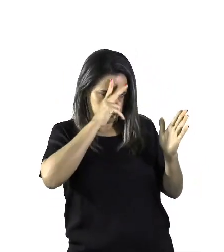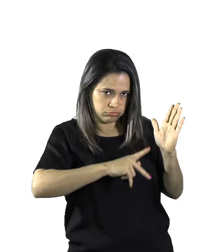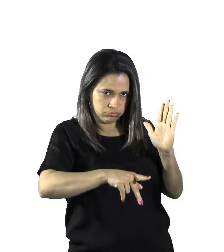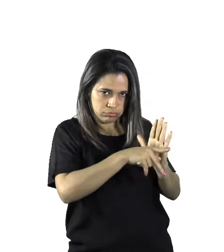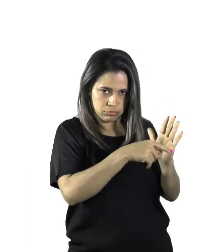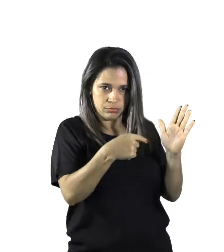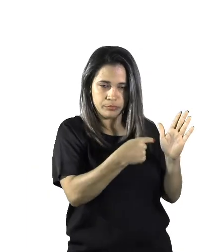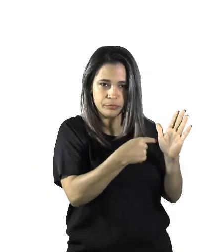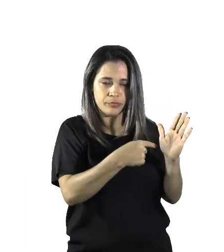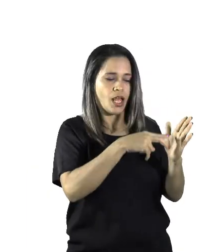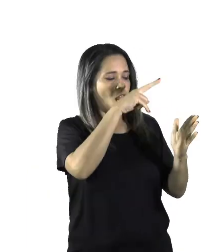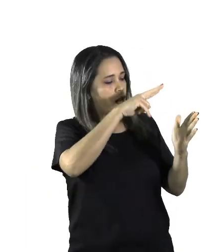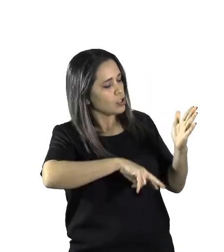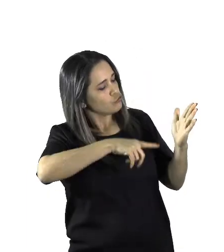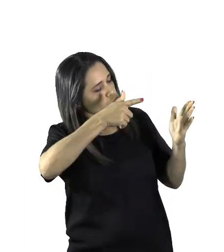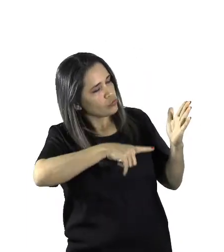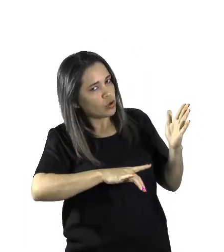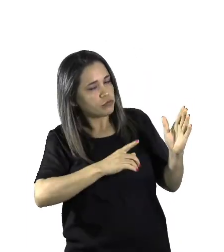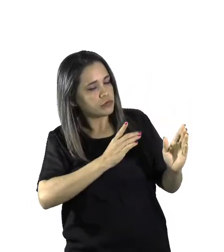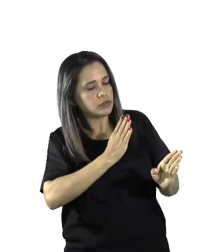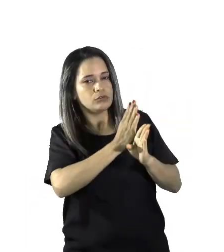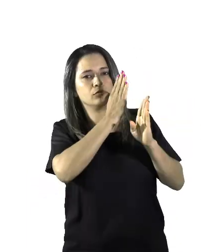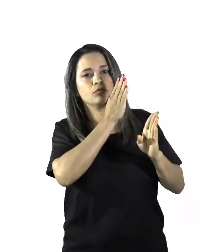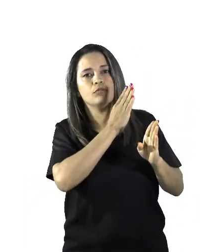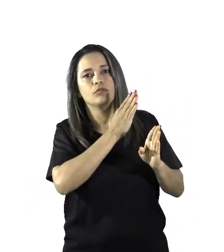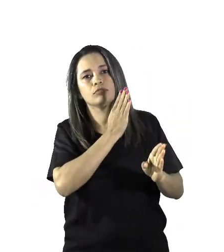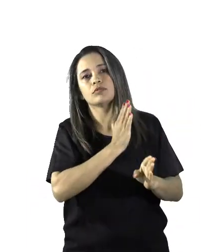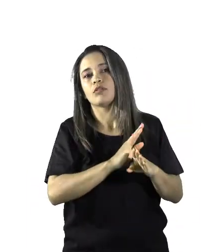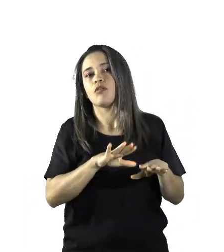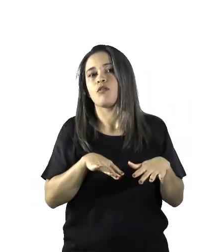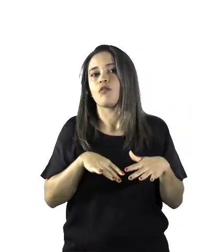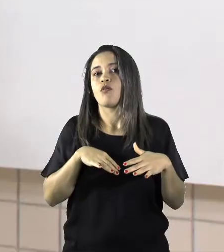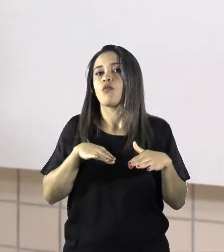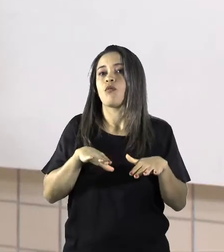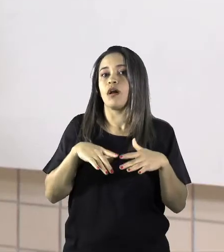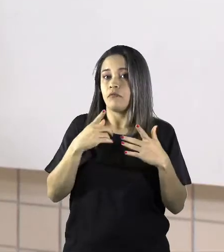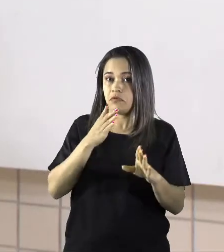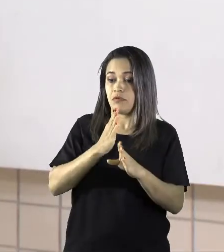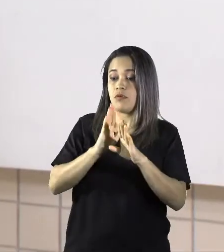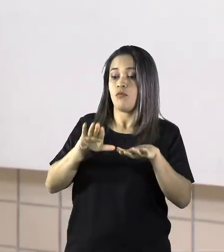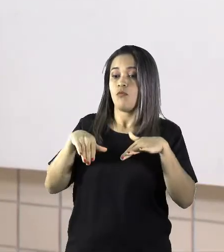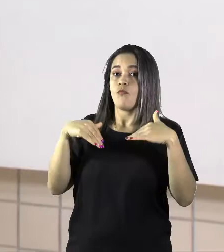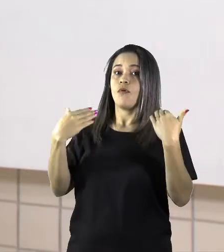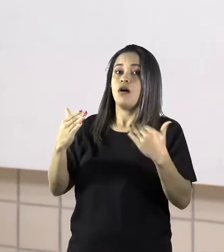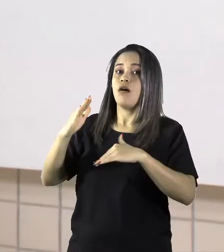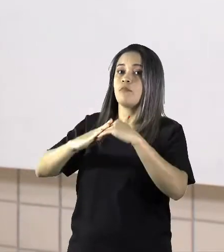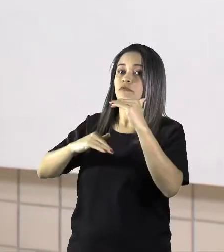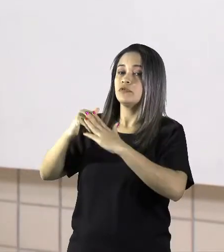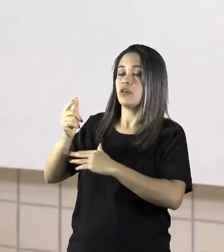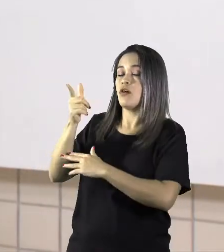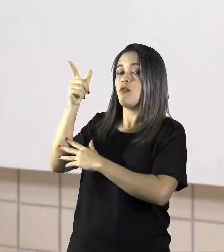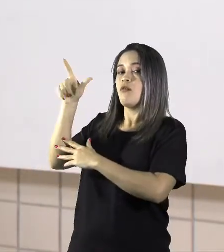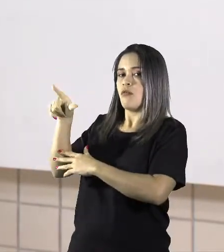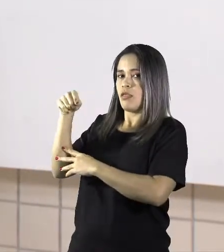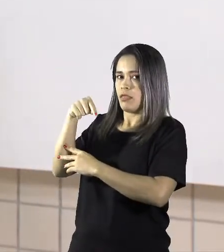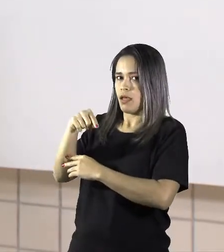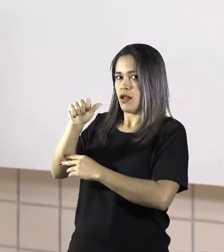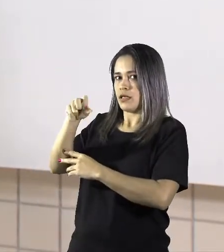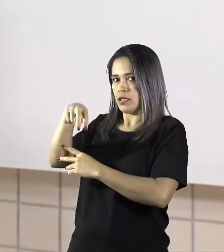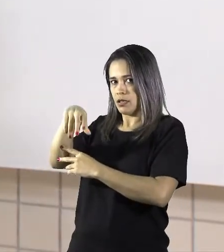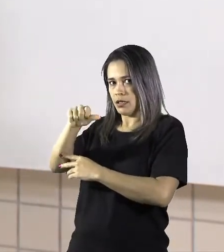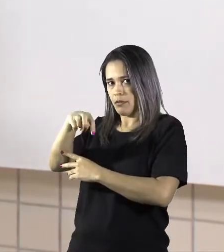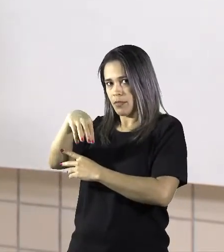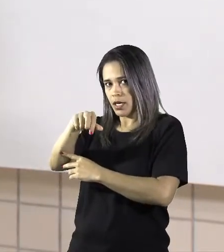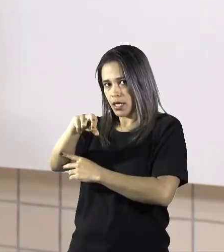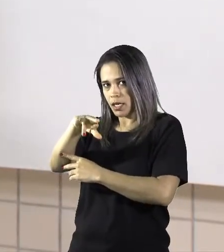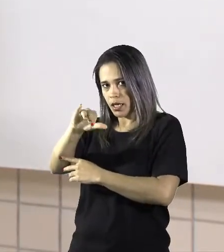novamente e identifique qual é a outra profissão de Ana Maria Machado e responde